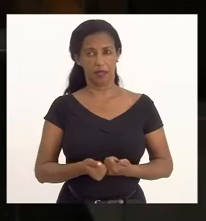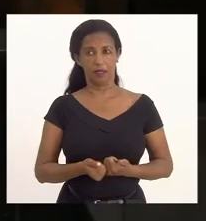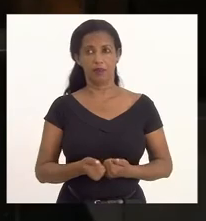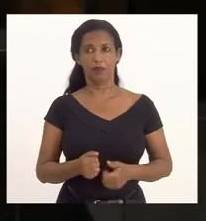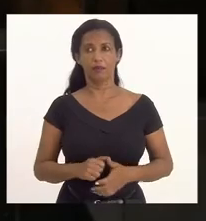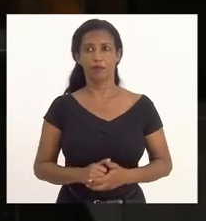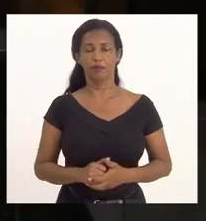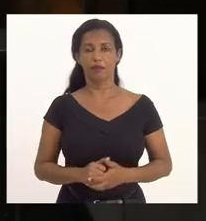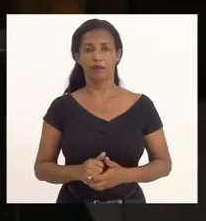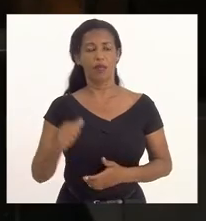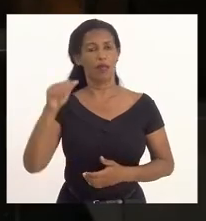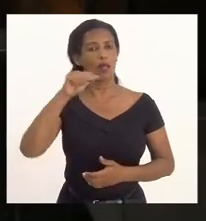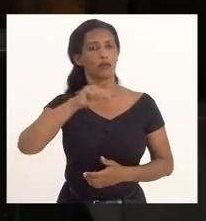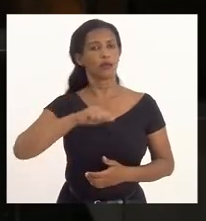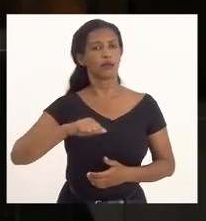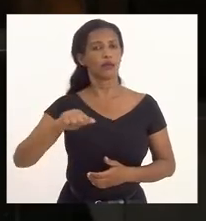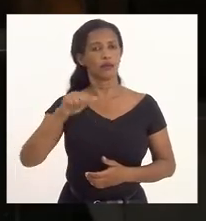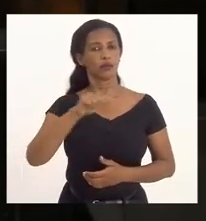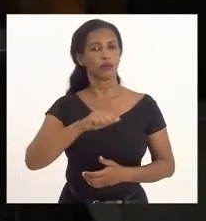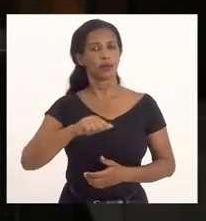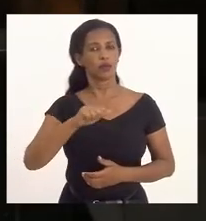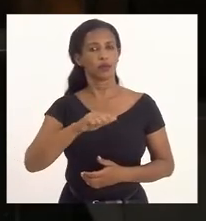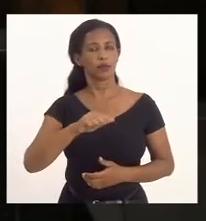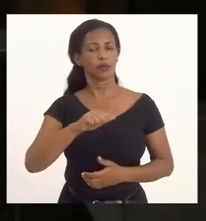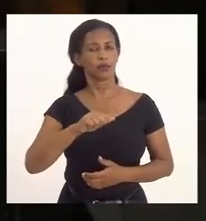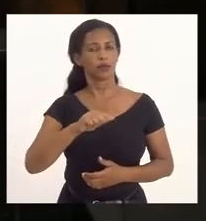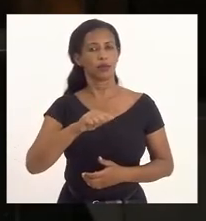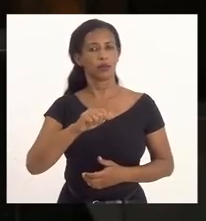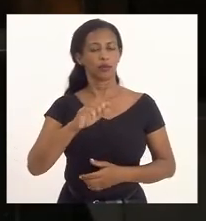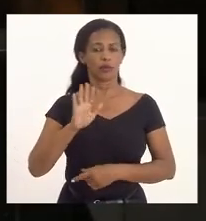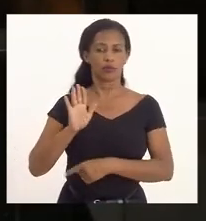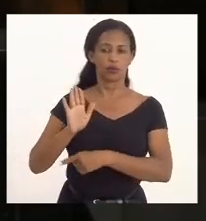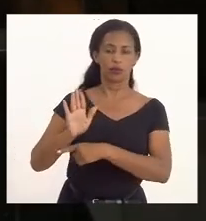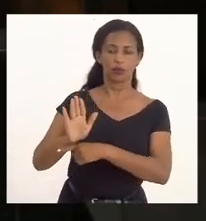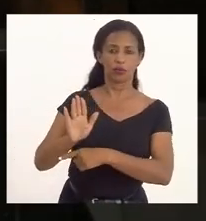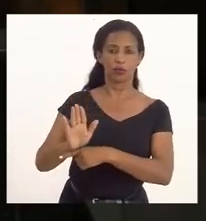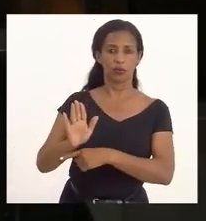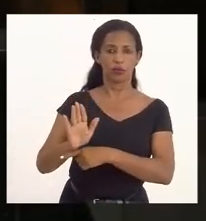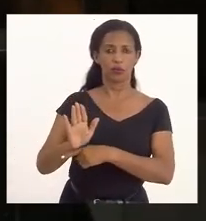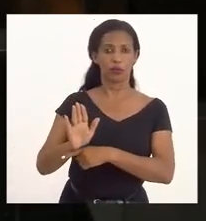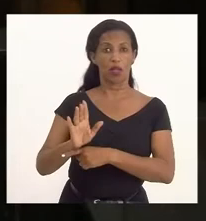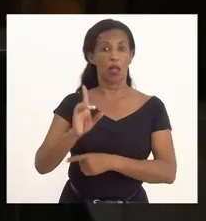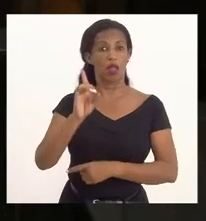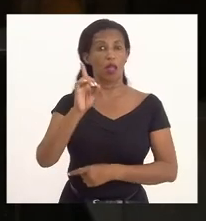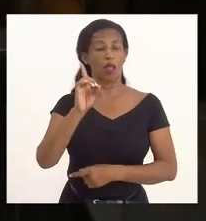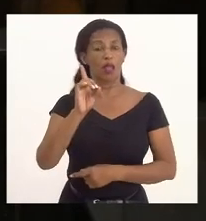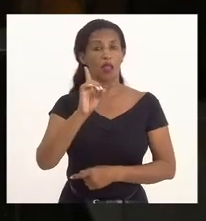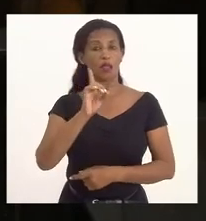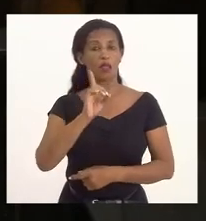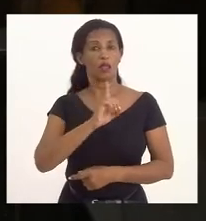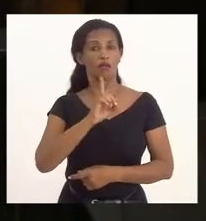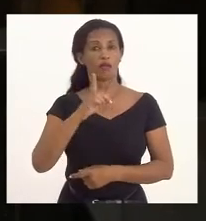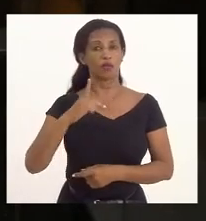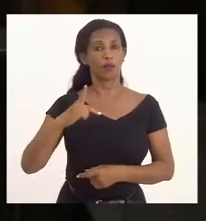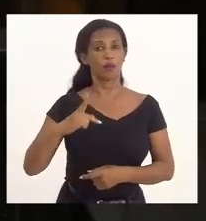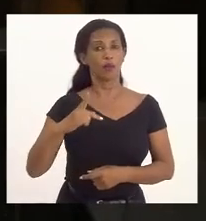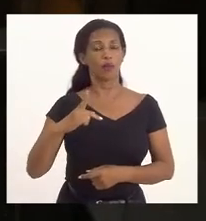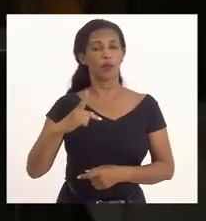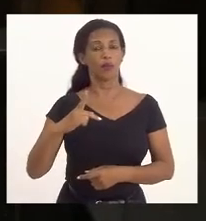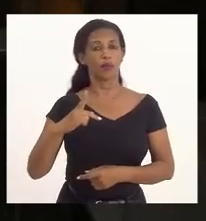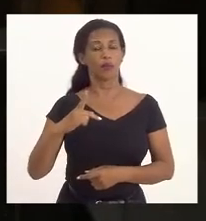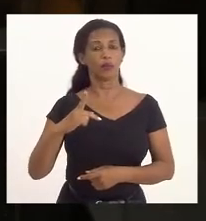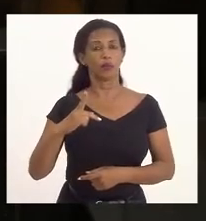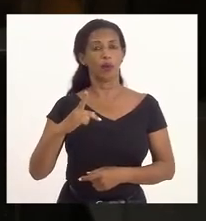da Associação dos Defensores e das Defensoras Públicas do Estado do Rio de Janeiro,